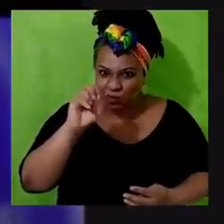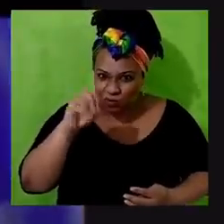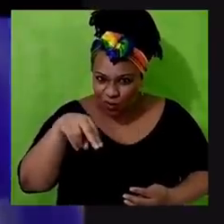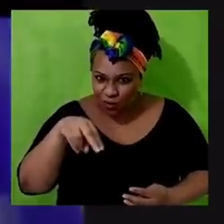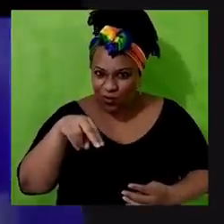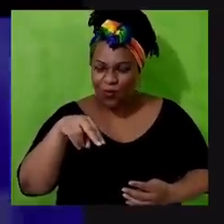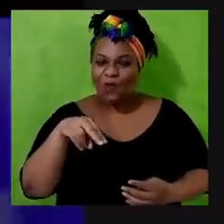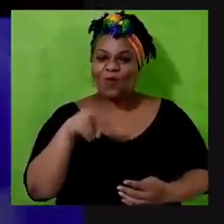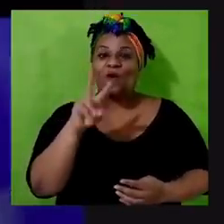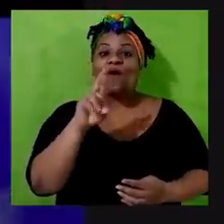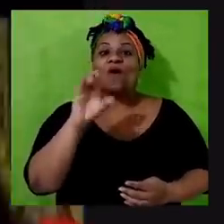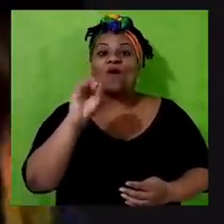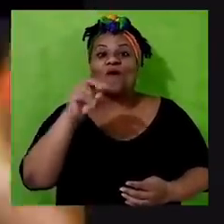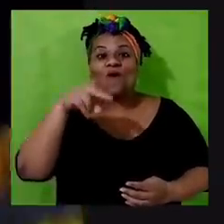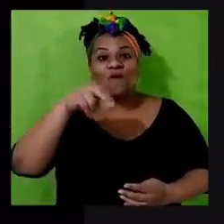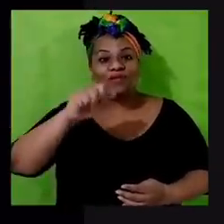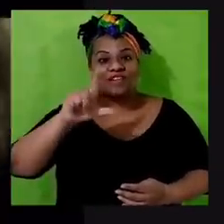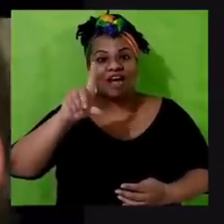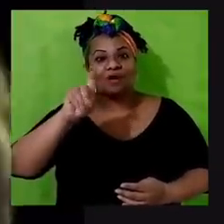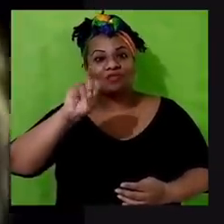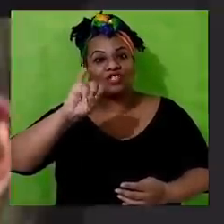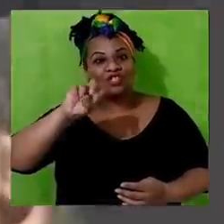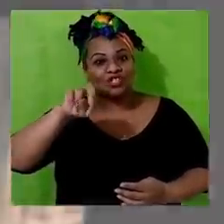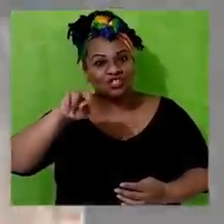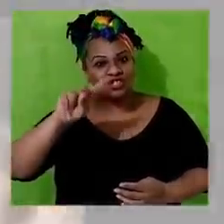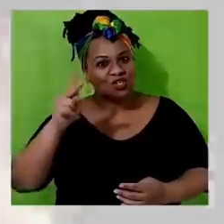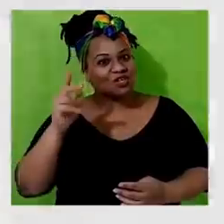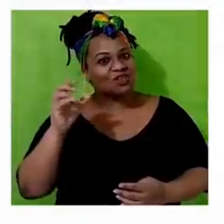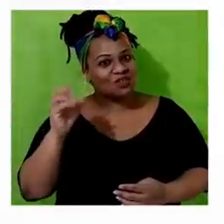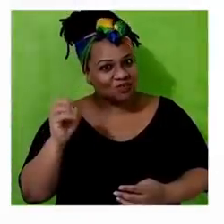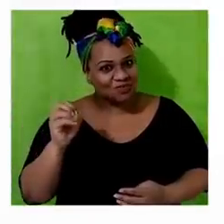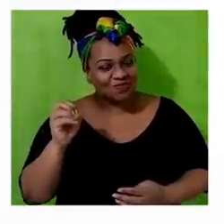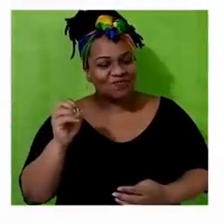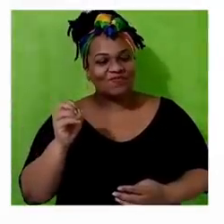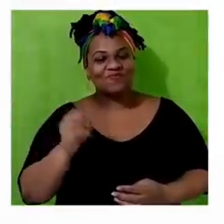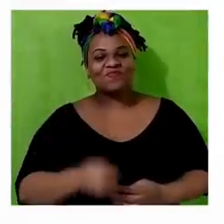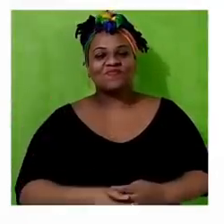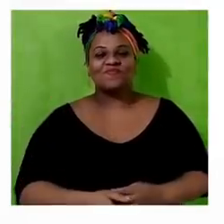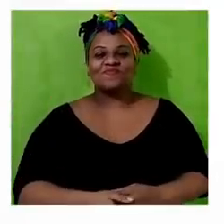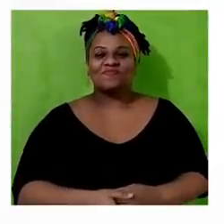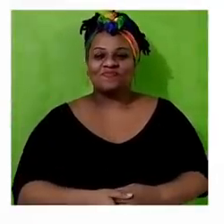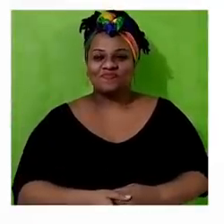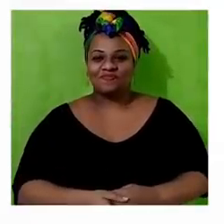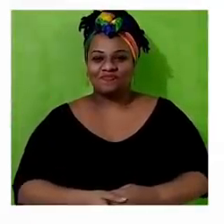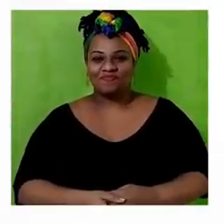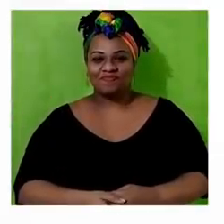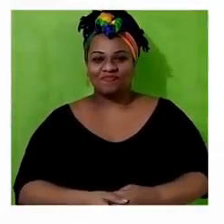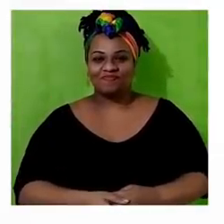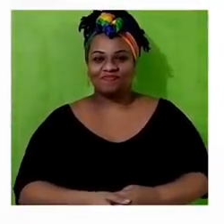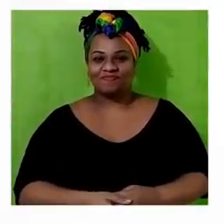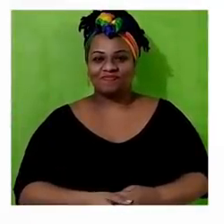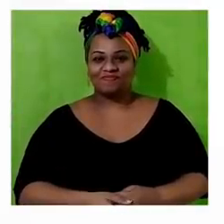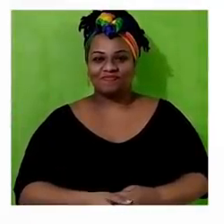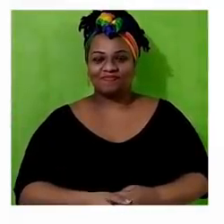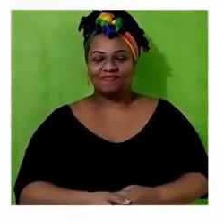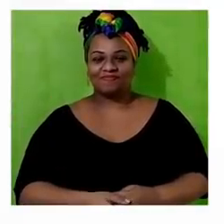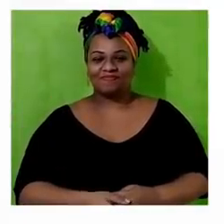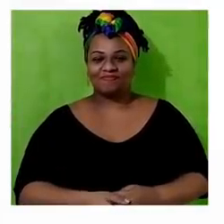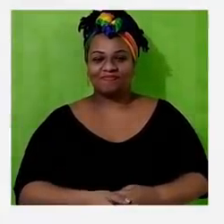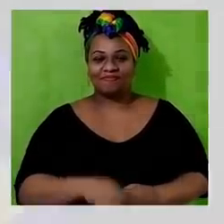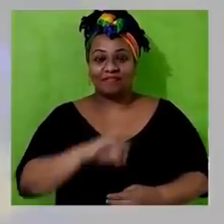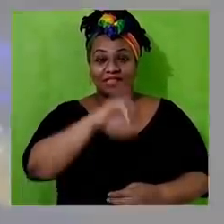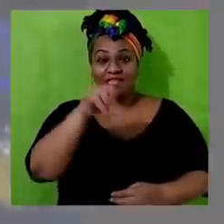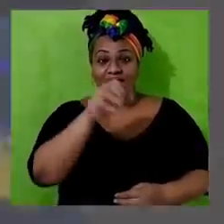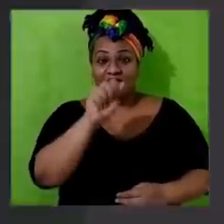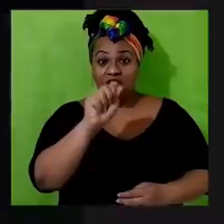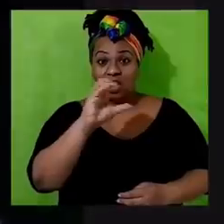Olha bem, meu amor. Ronaldinho. É o final da odisseia terrestre. Sou Adão e você